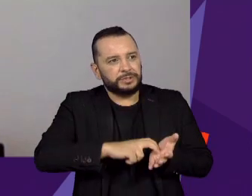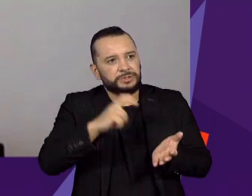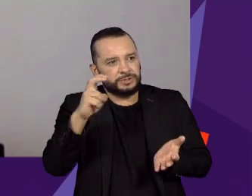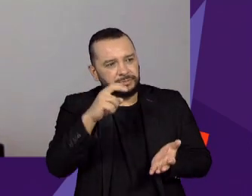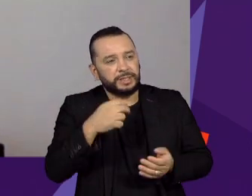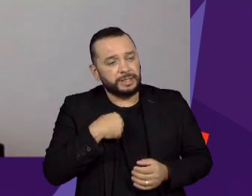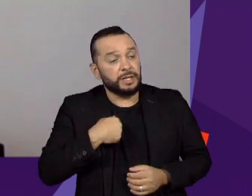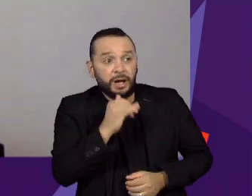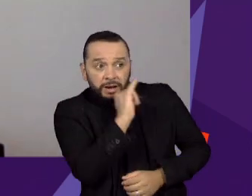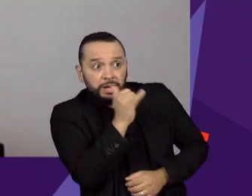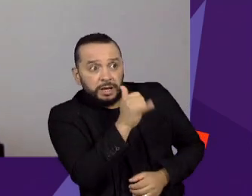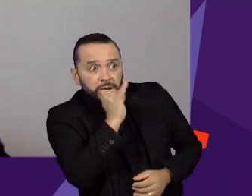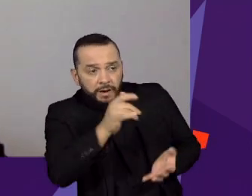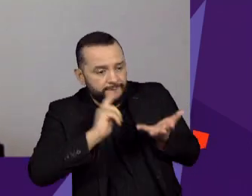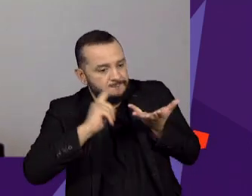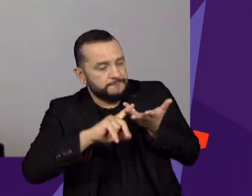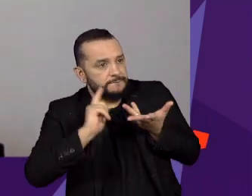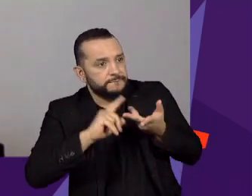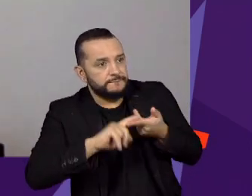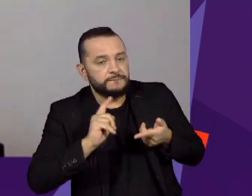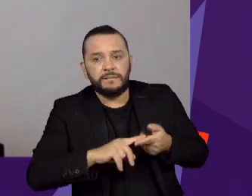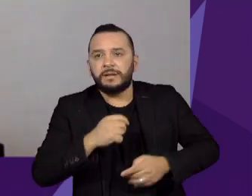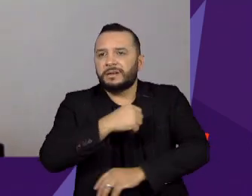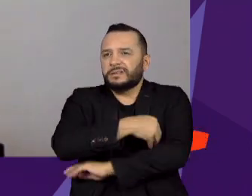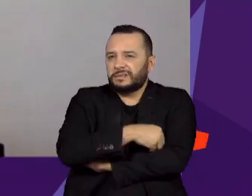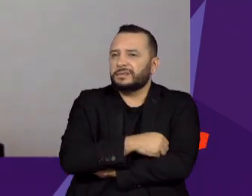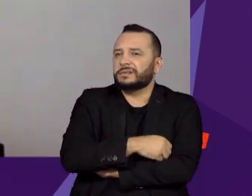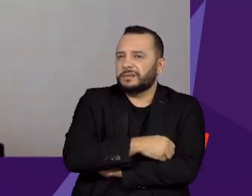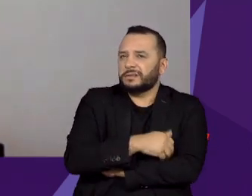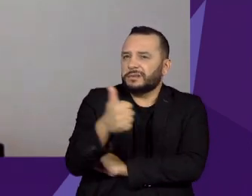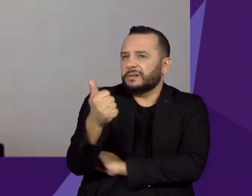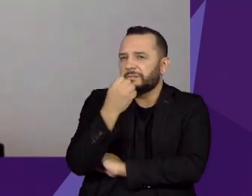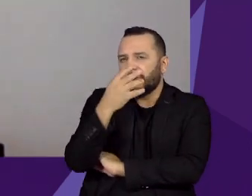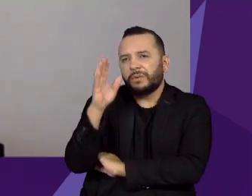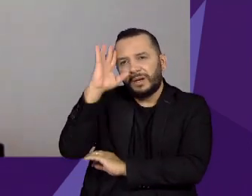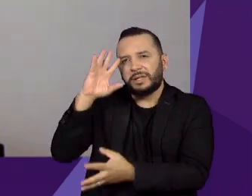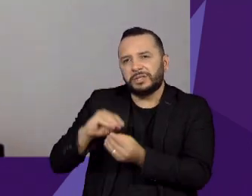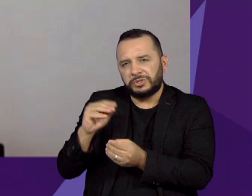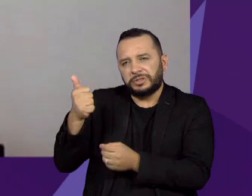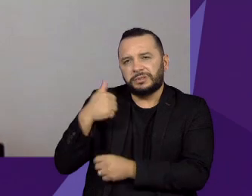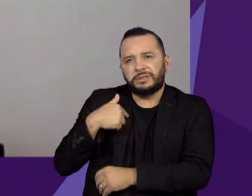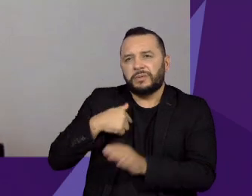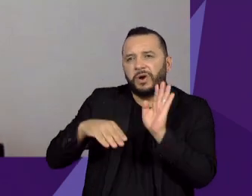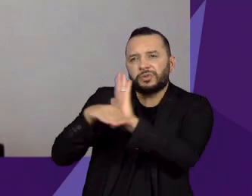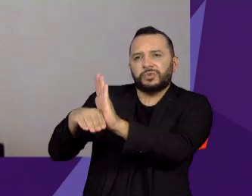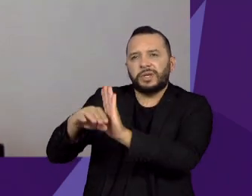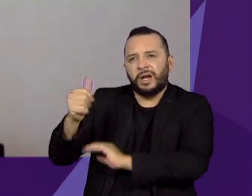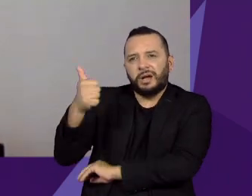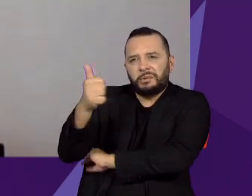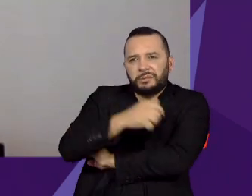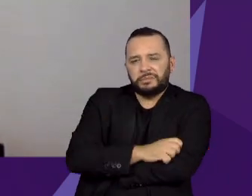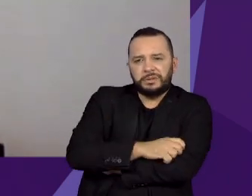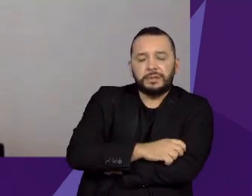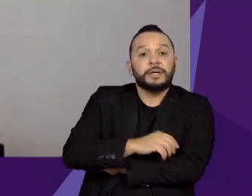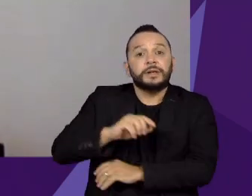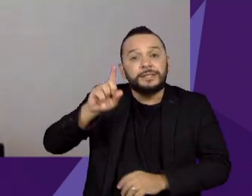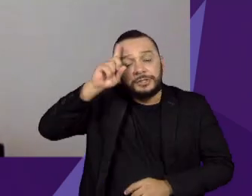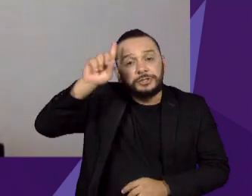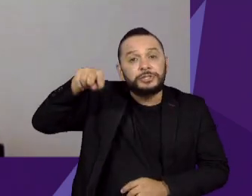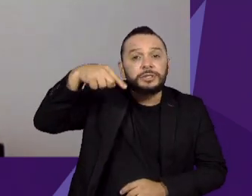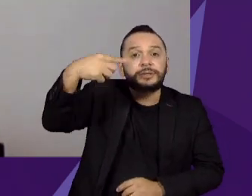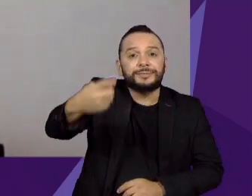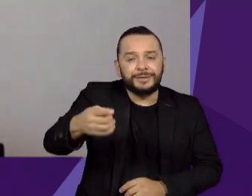escutava, 2 ou 3 vezes ele falava assim, não, eu entendi, tudo bem, eu vou ajudar. Mas no dia seguinte